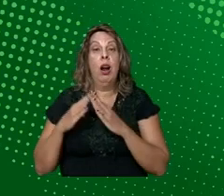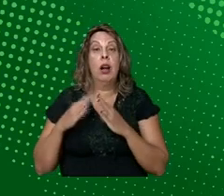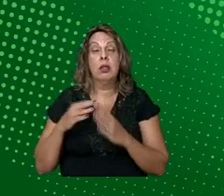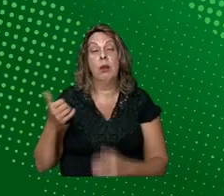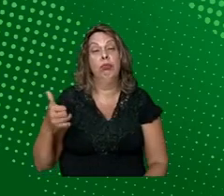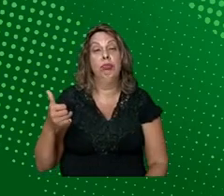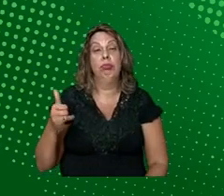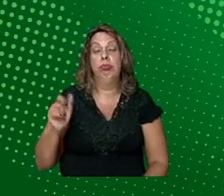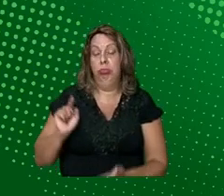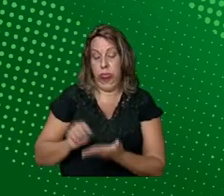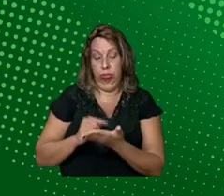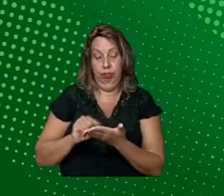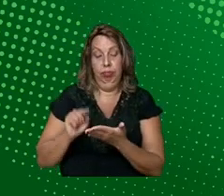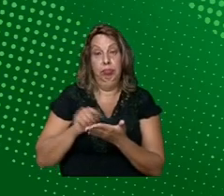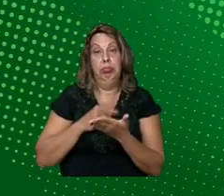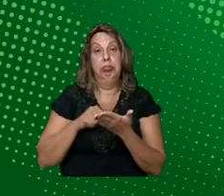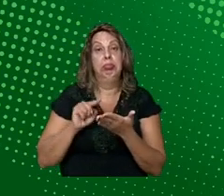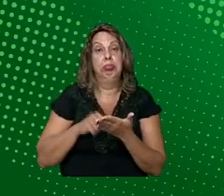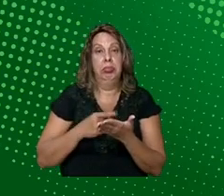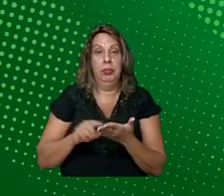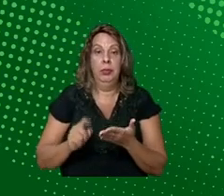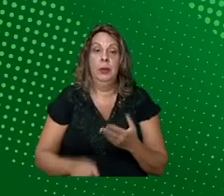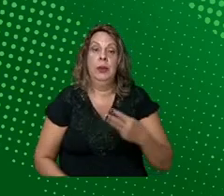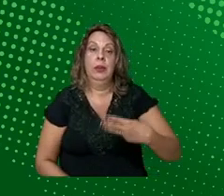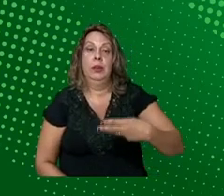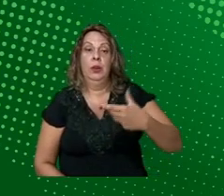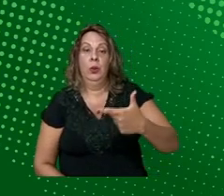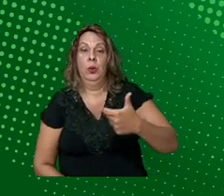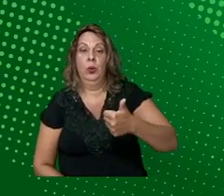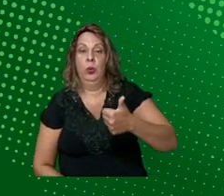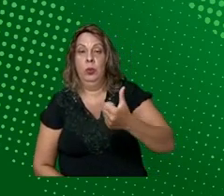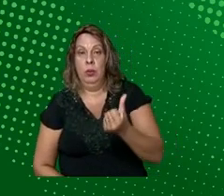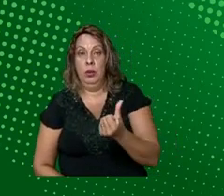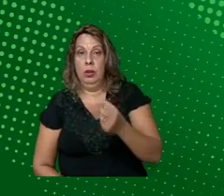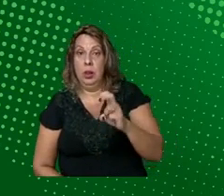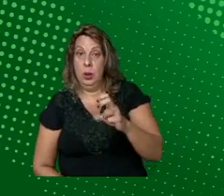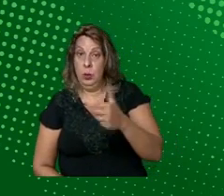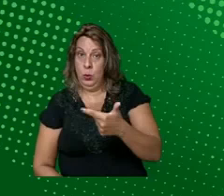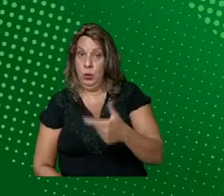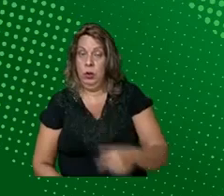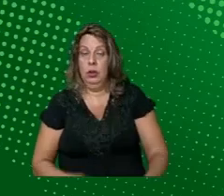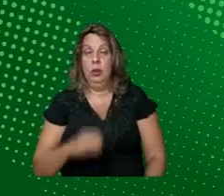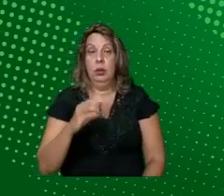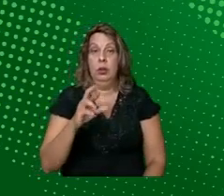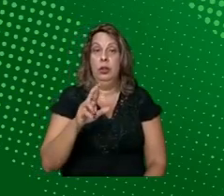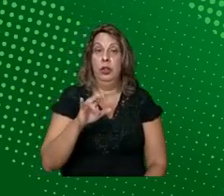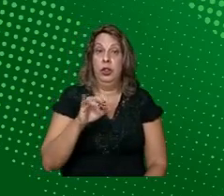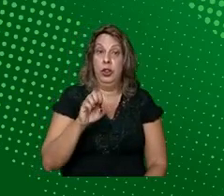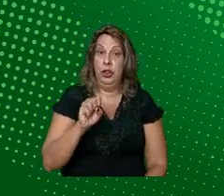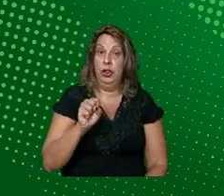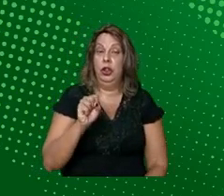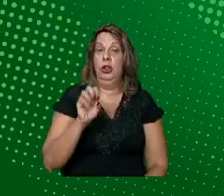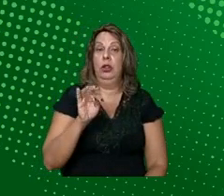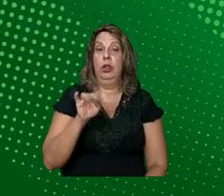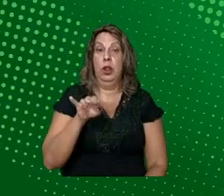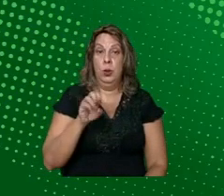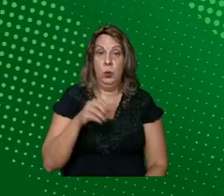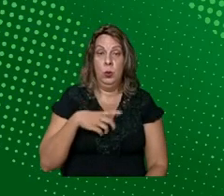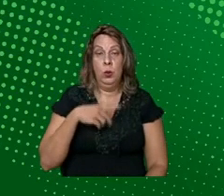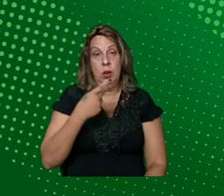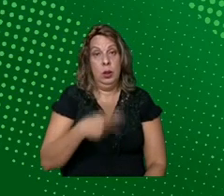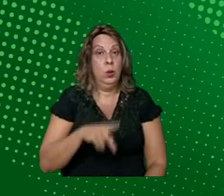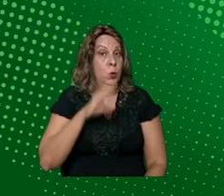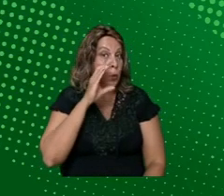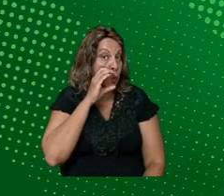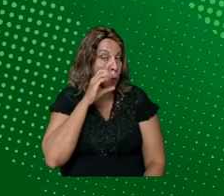no aplicativo Caju Cap, com o número 321652. Cristiano Santos Oliveira, daqui de Socorro, no Marcos Freire